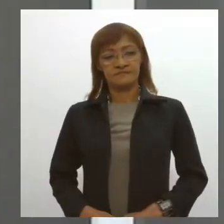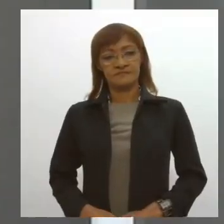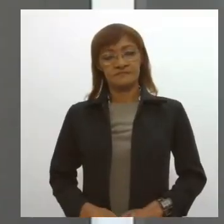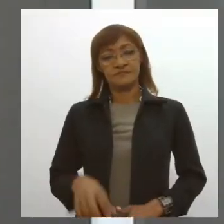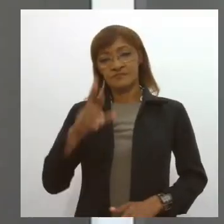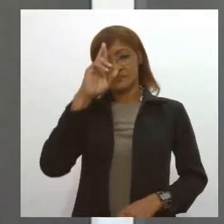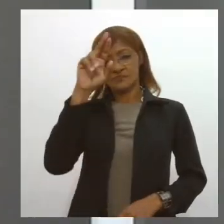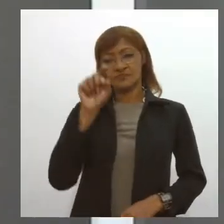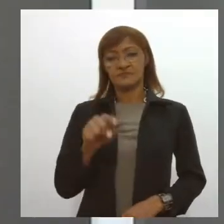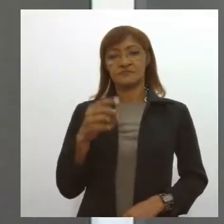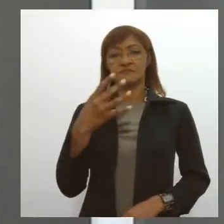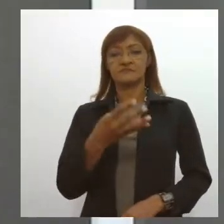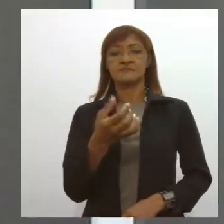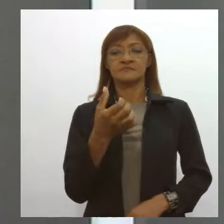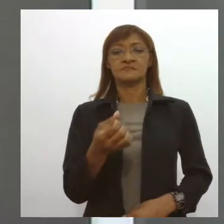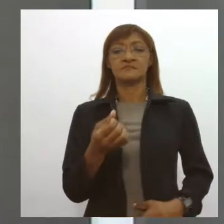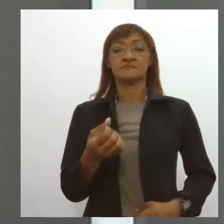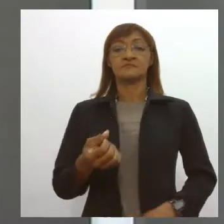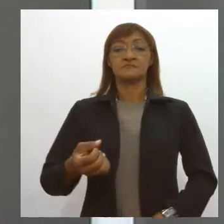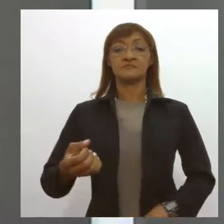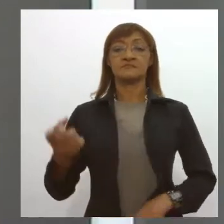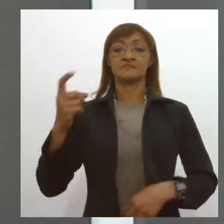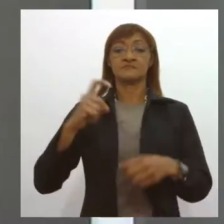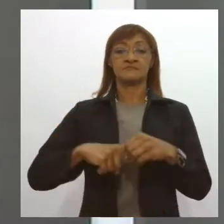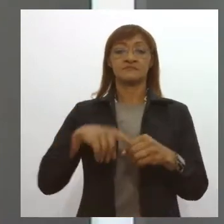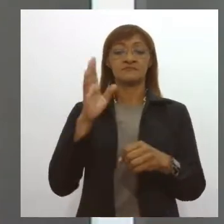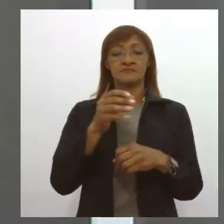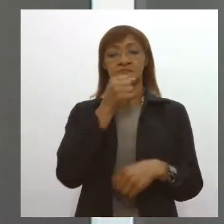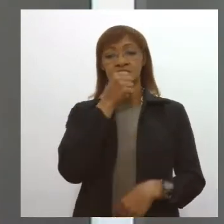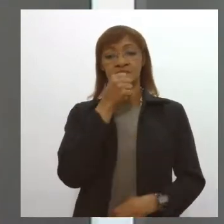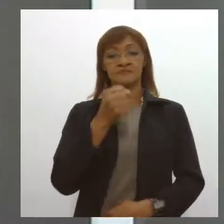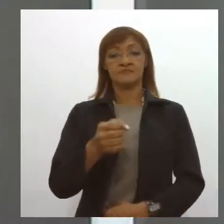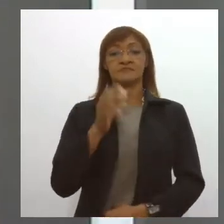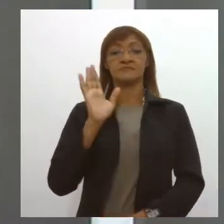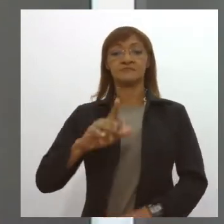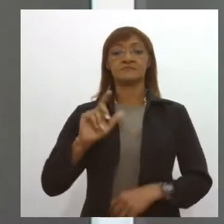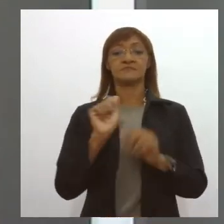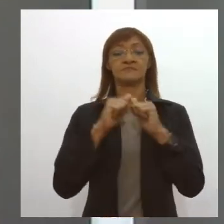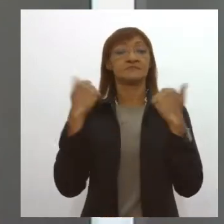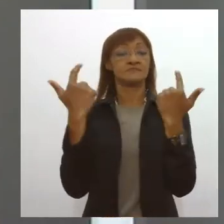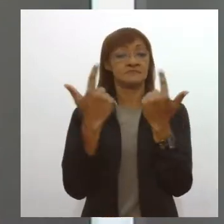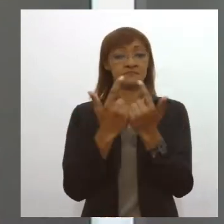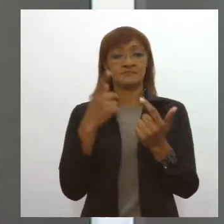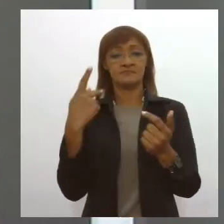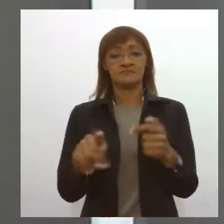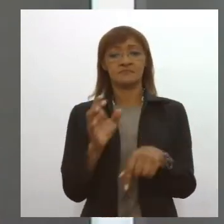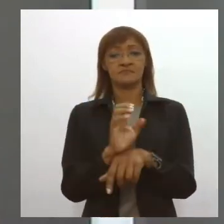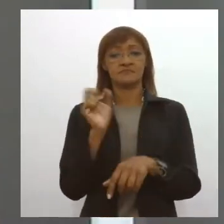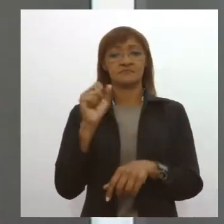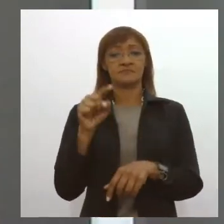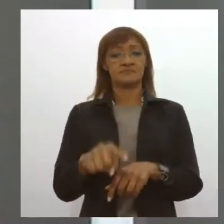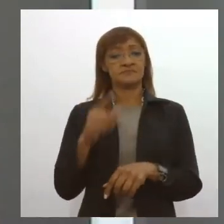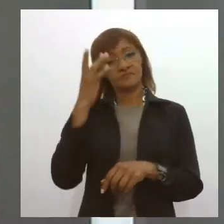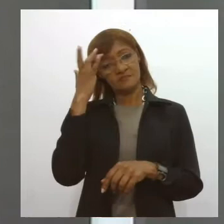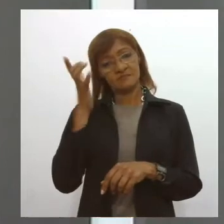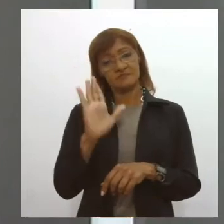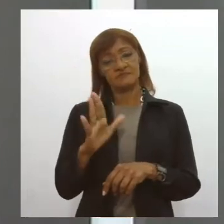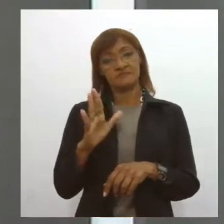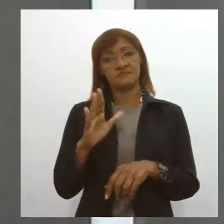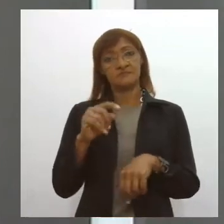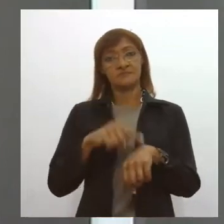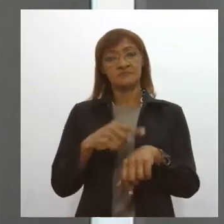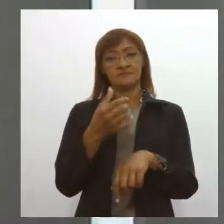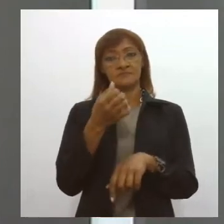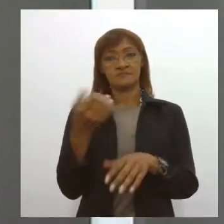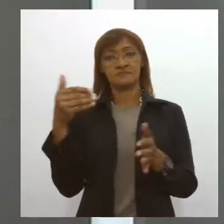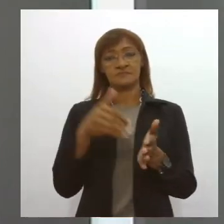Meio-dia e 46, estamos de volta com o Jornal da Leste, segunda edição. E olha, a Assembleia Legislativa de Sergipe realiza amanhã, das 18 às 20